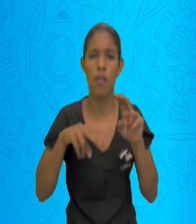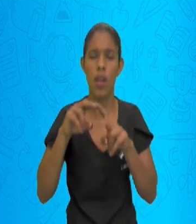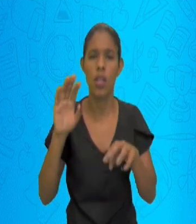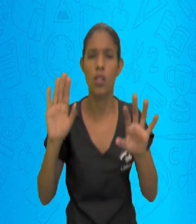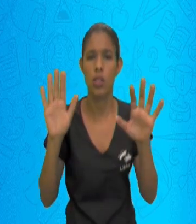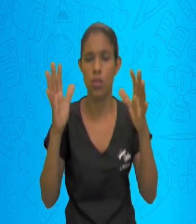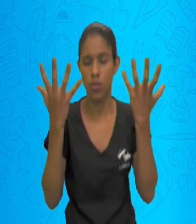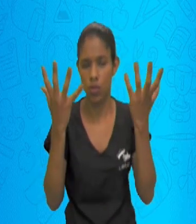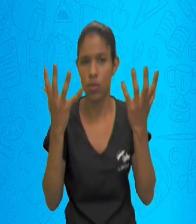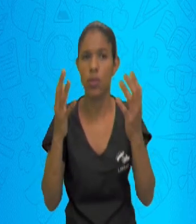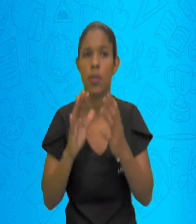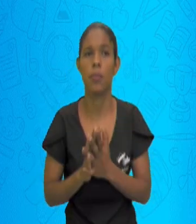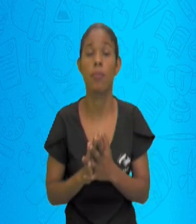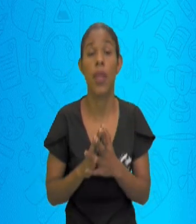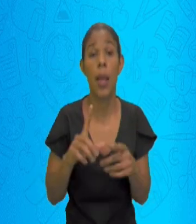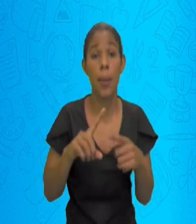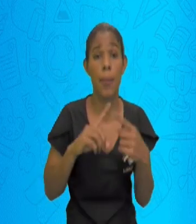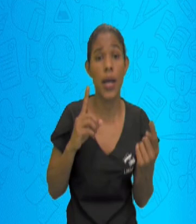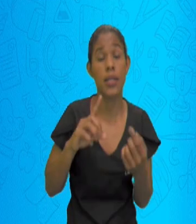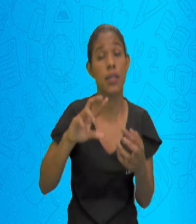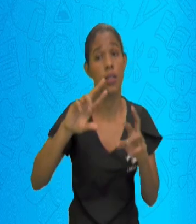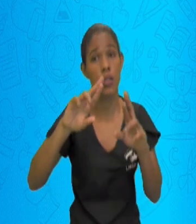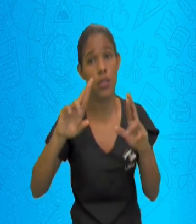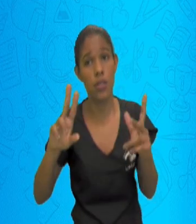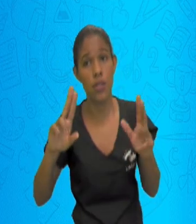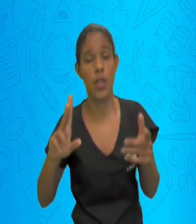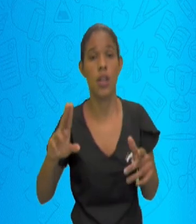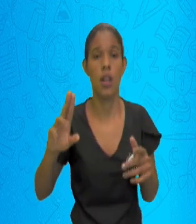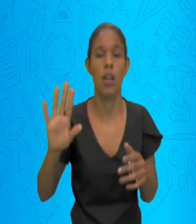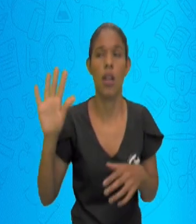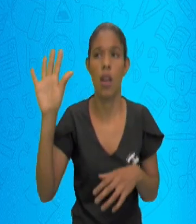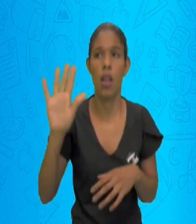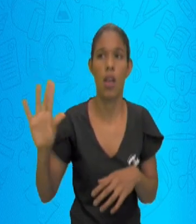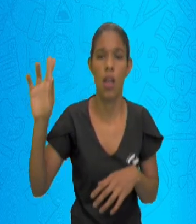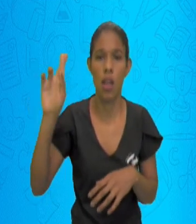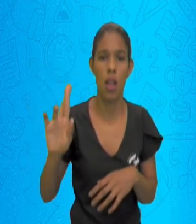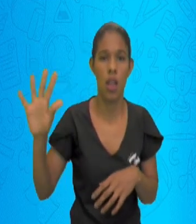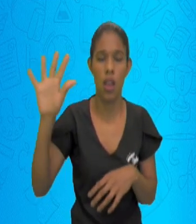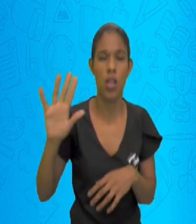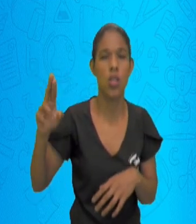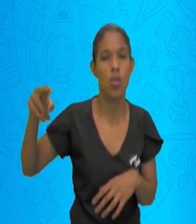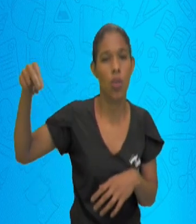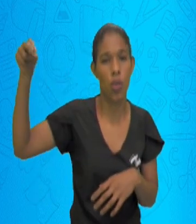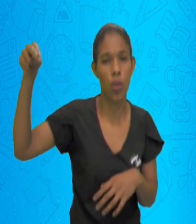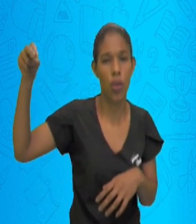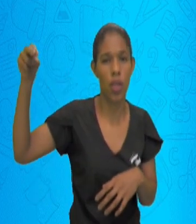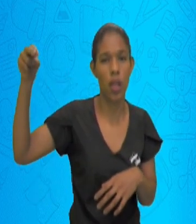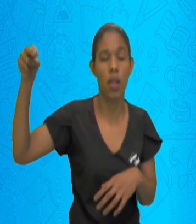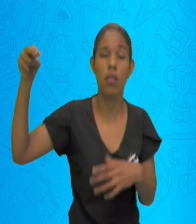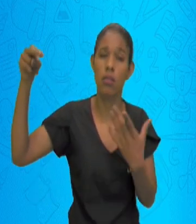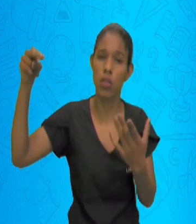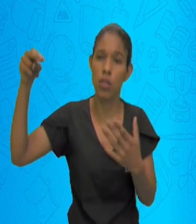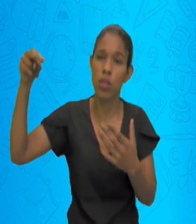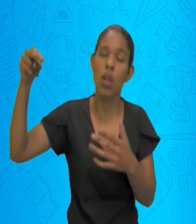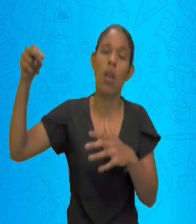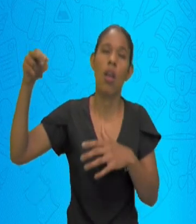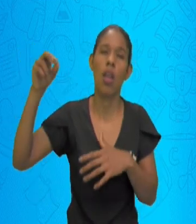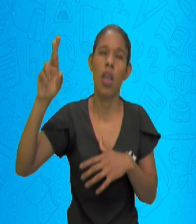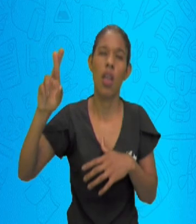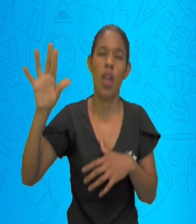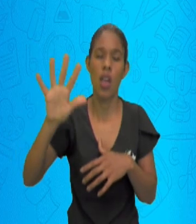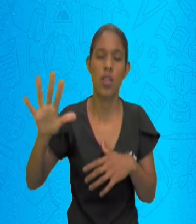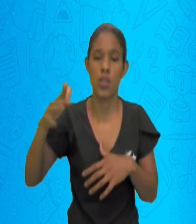Brasil caipira. Você vê que é bem diferente. Elas possuem diferentes costumes, diferentes formas de se